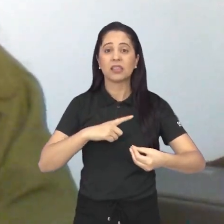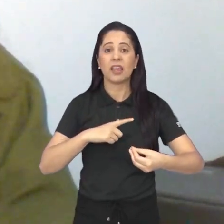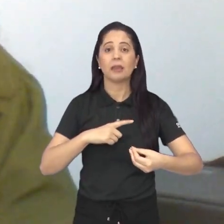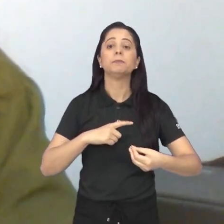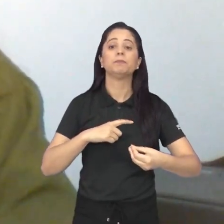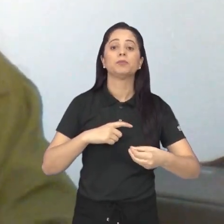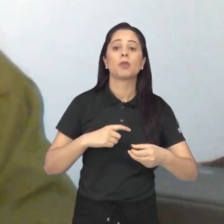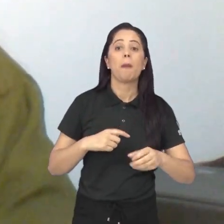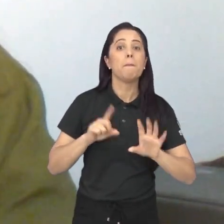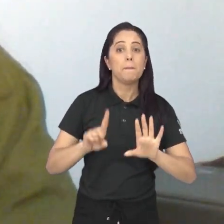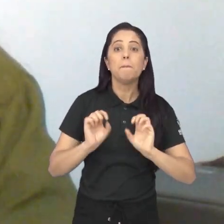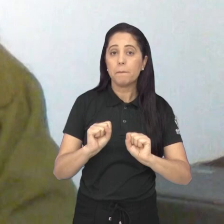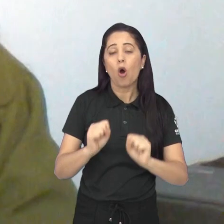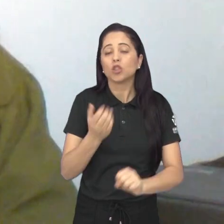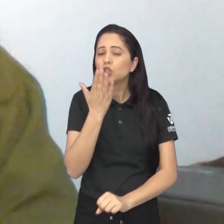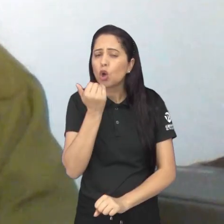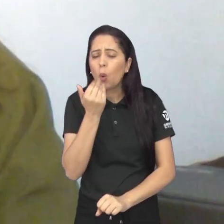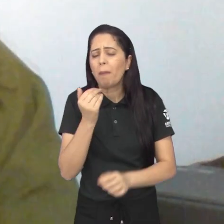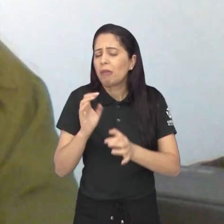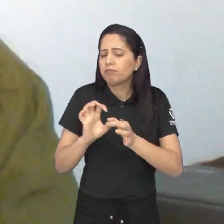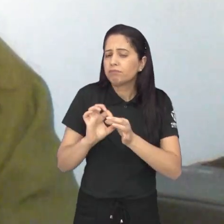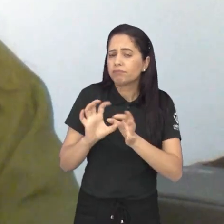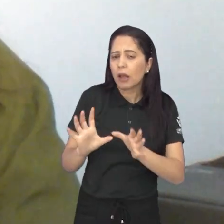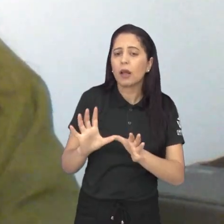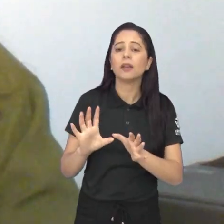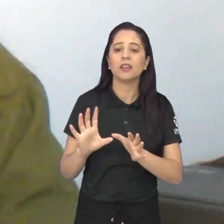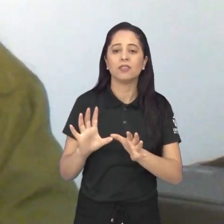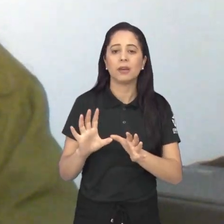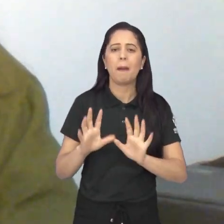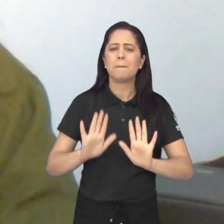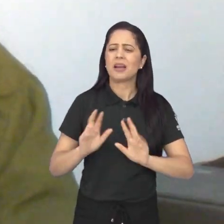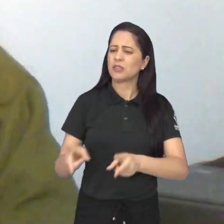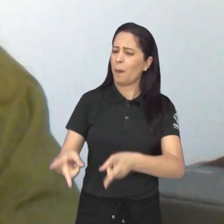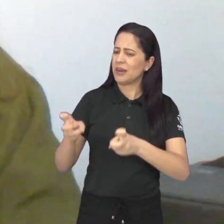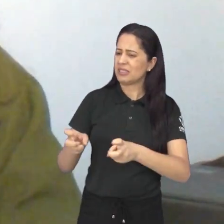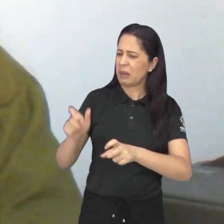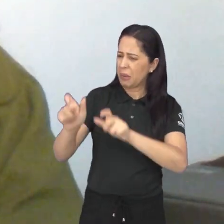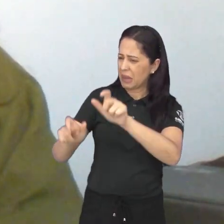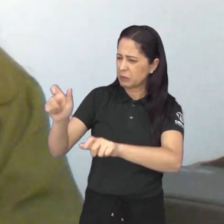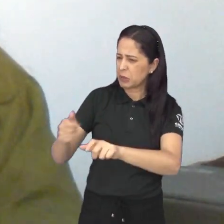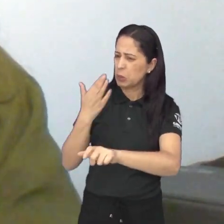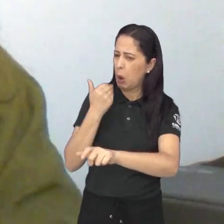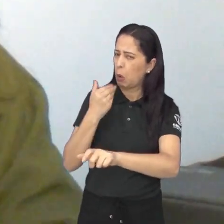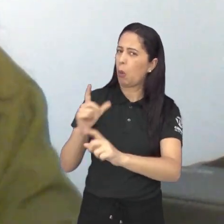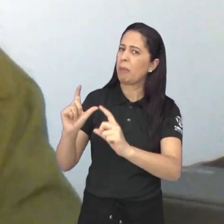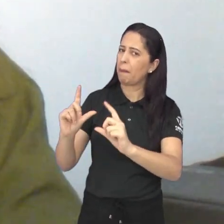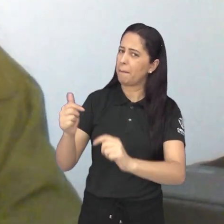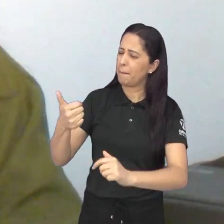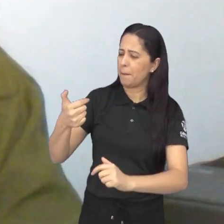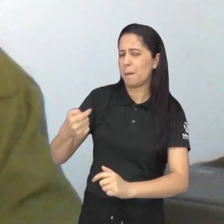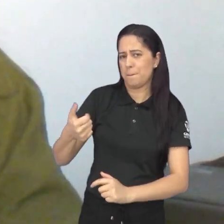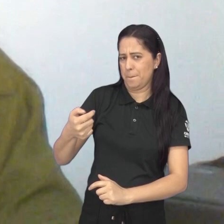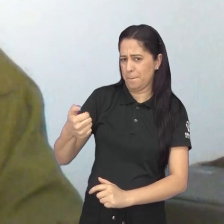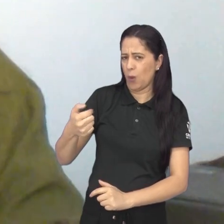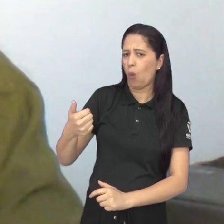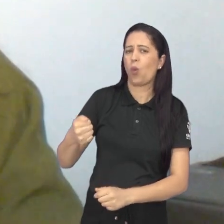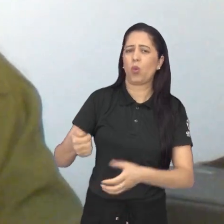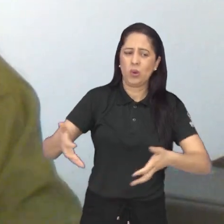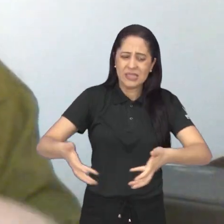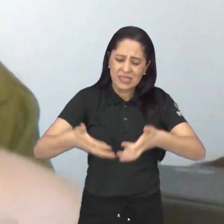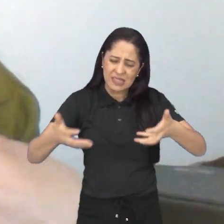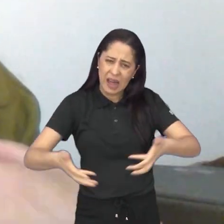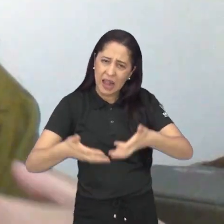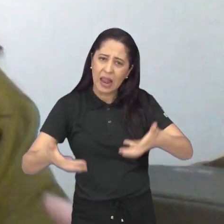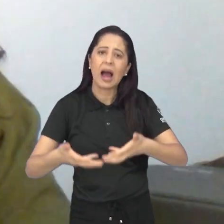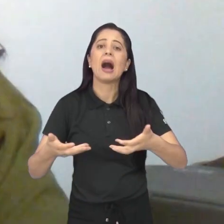de carboidrato, a gente pode consumir um pouco mais. E eu percebo que as pessoas consomem bem menos do que precisa, viu? Desses alimentos aí, de